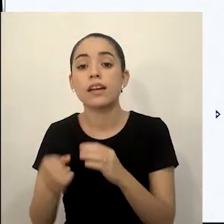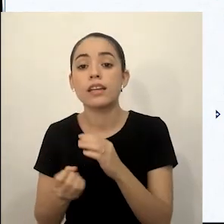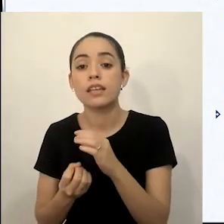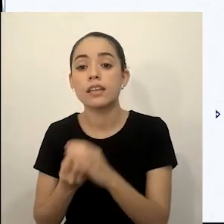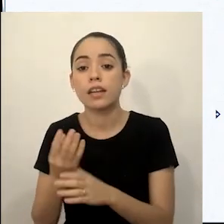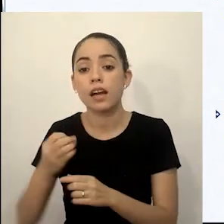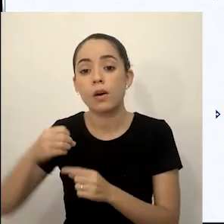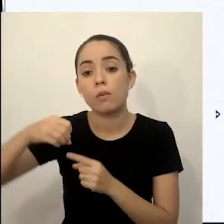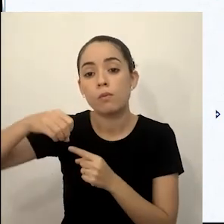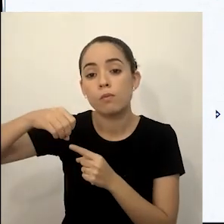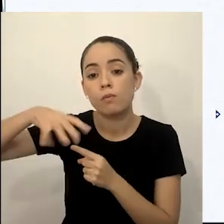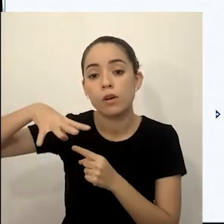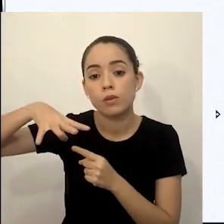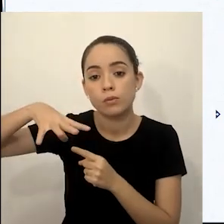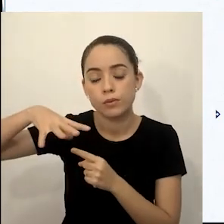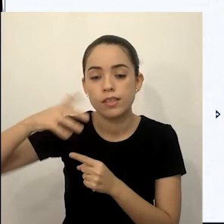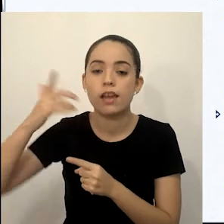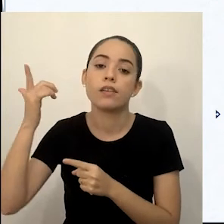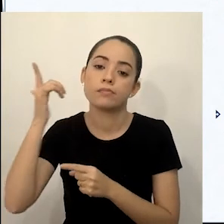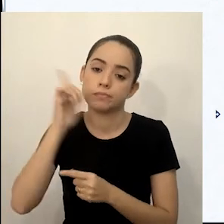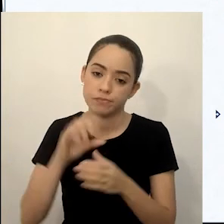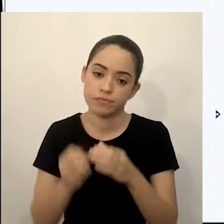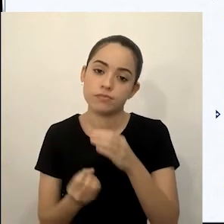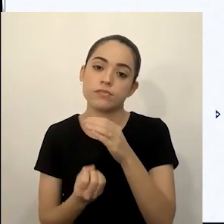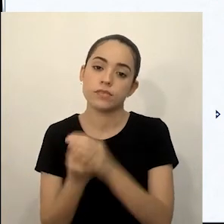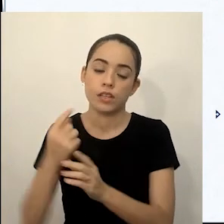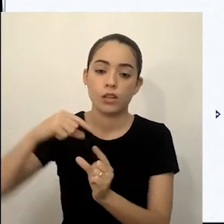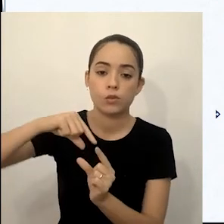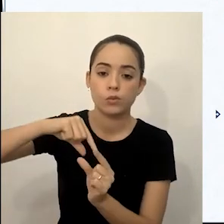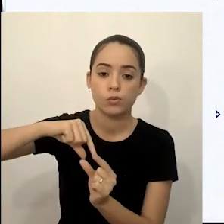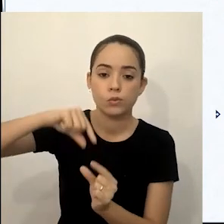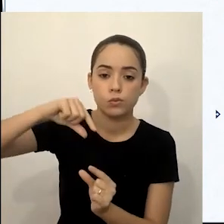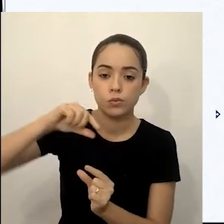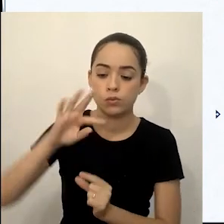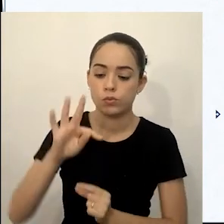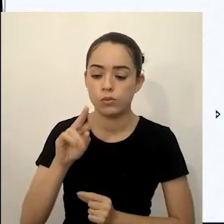e formarão o túbulo seminífero.